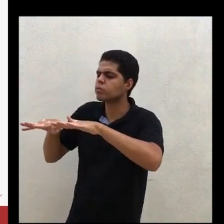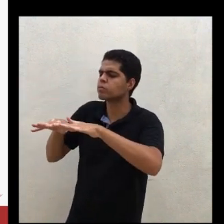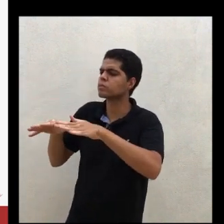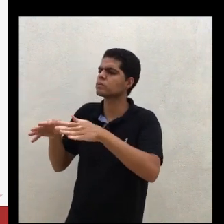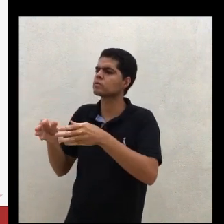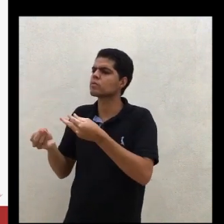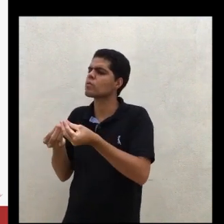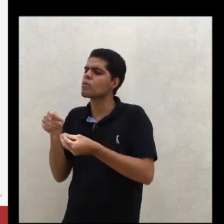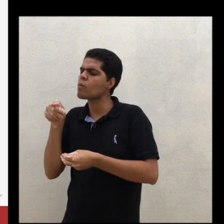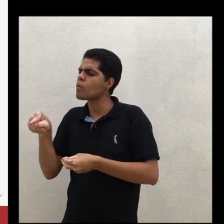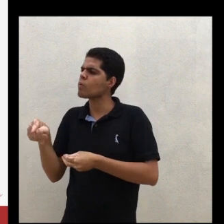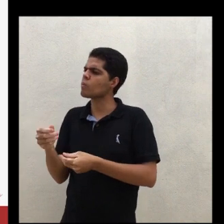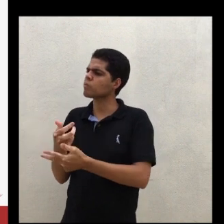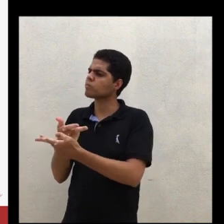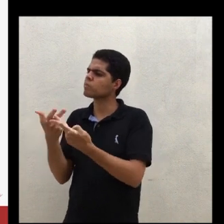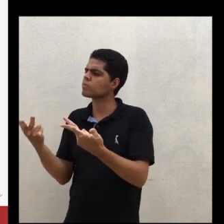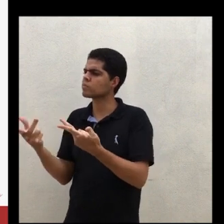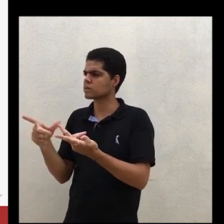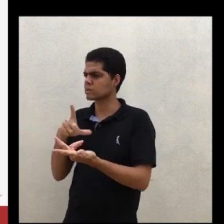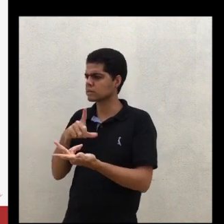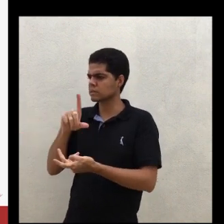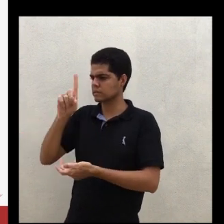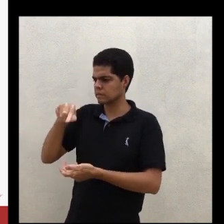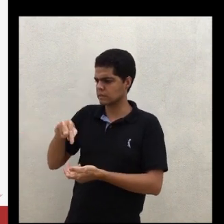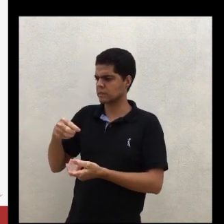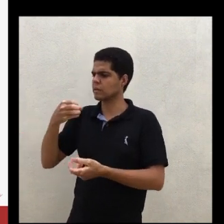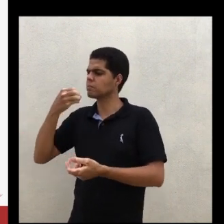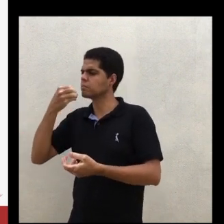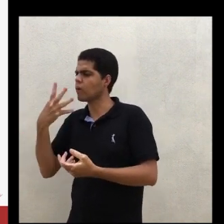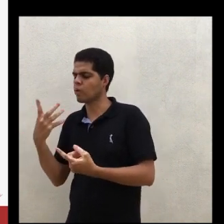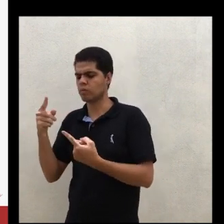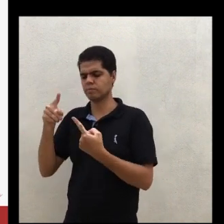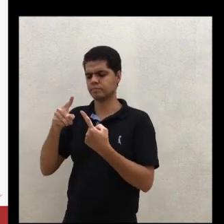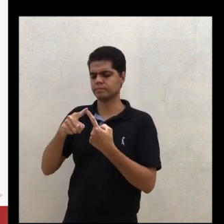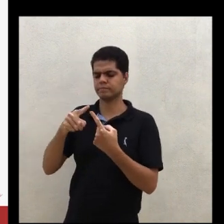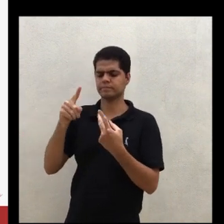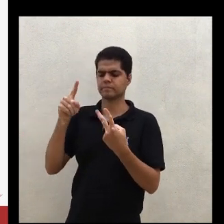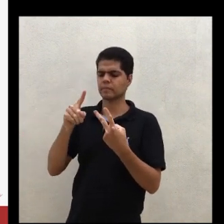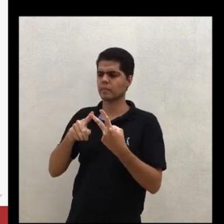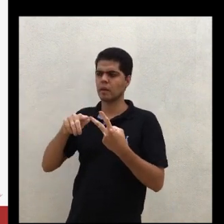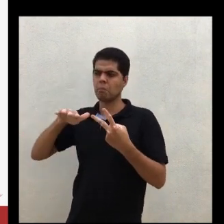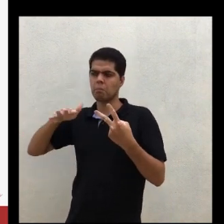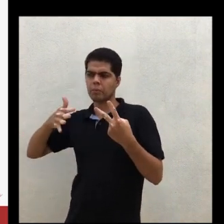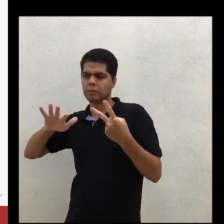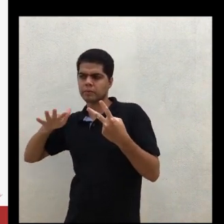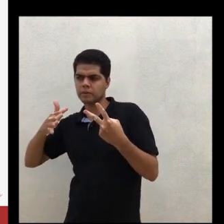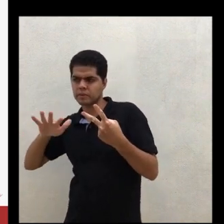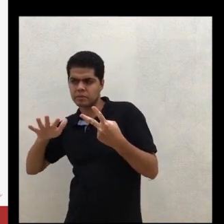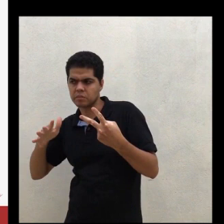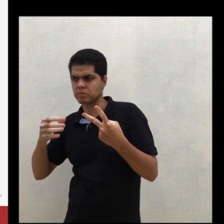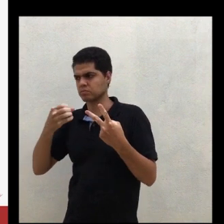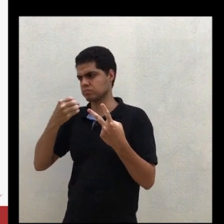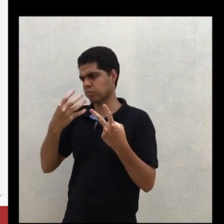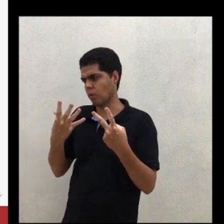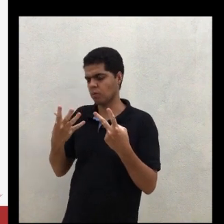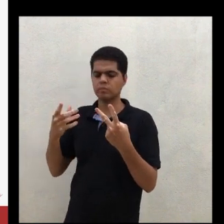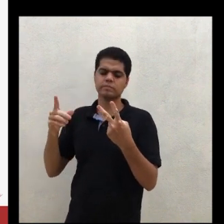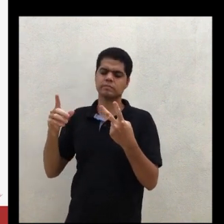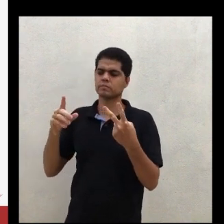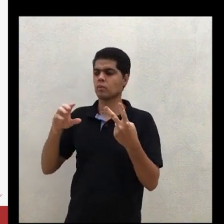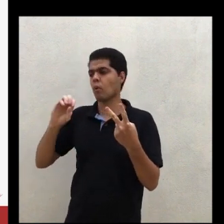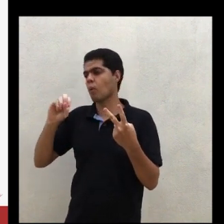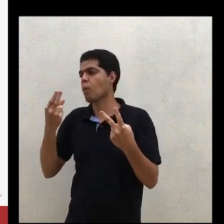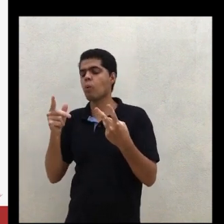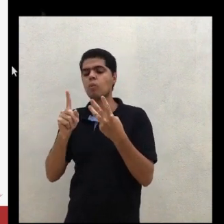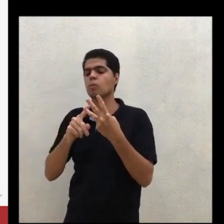bom ou moderadamente bom ou um produto ruim? Né? É o especialista que vai me dizer.